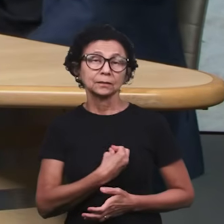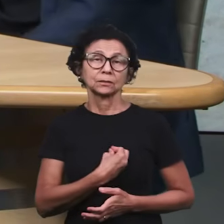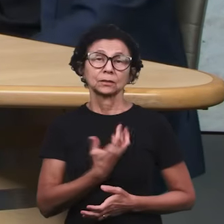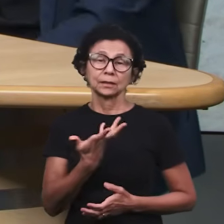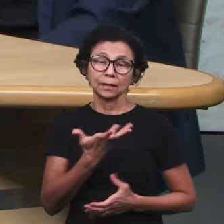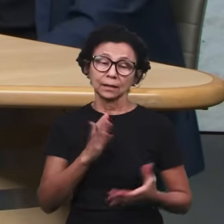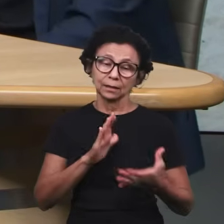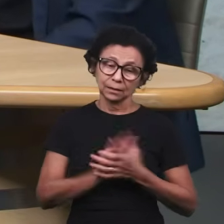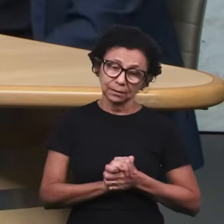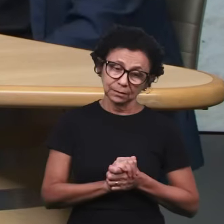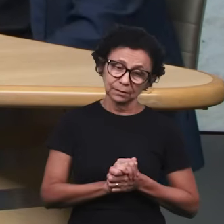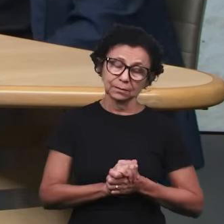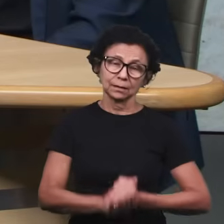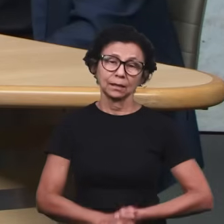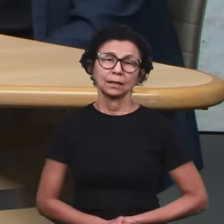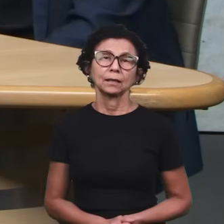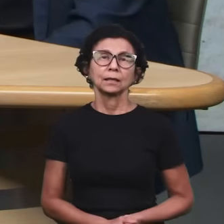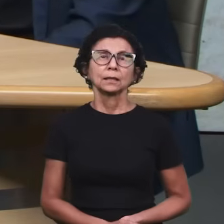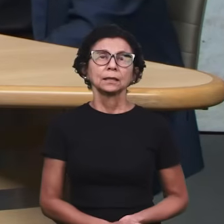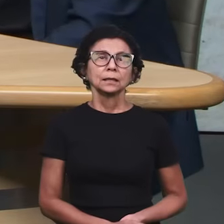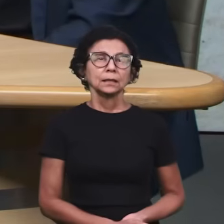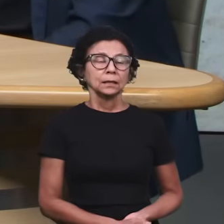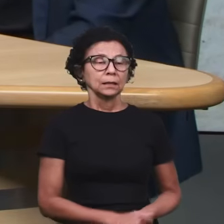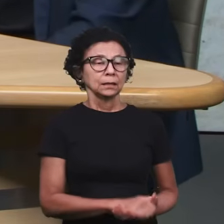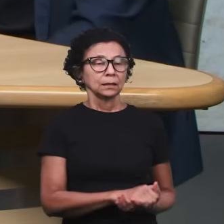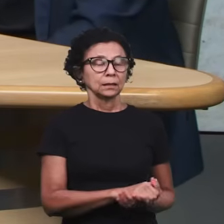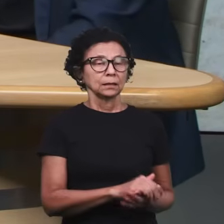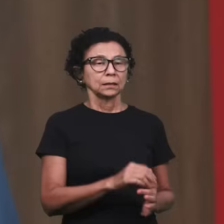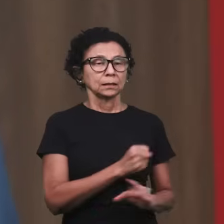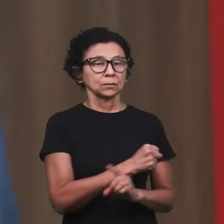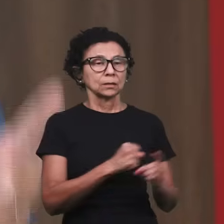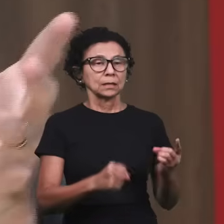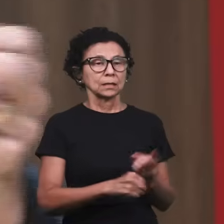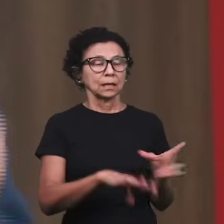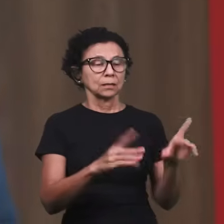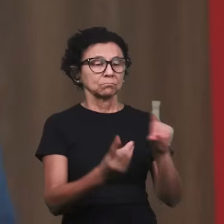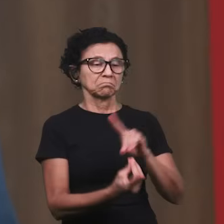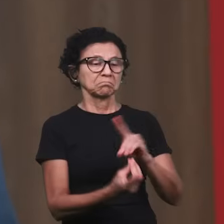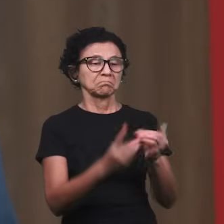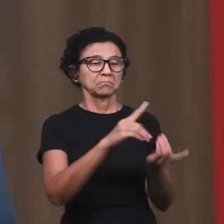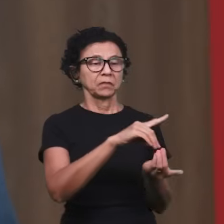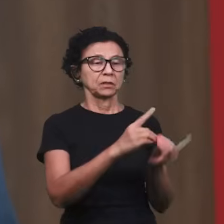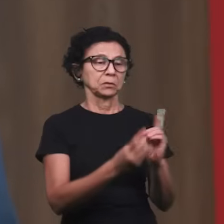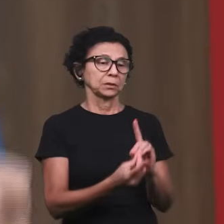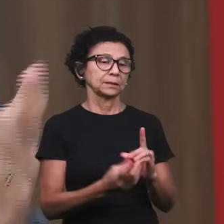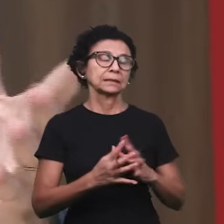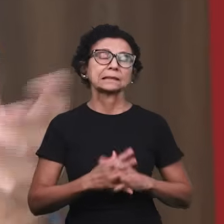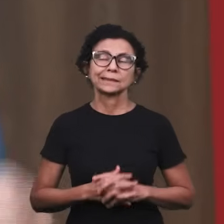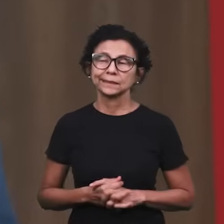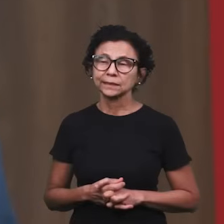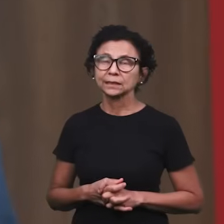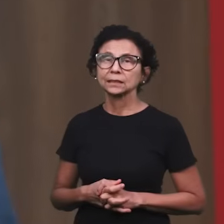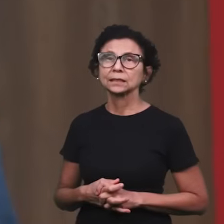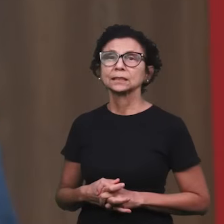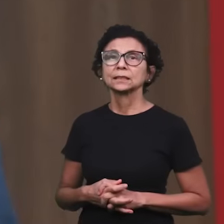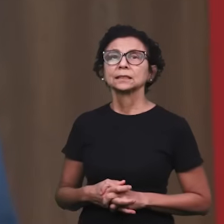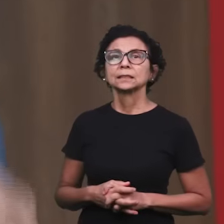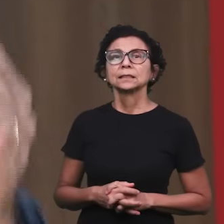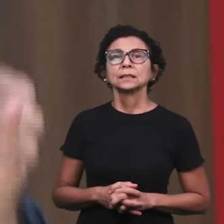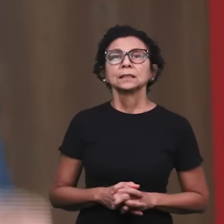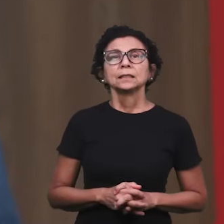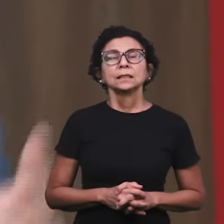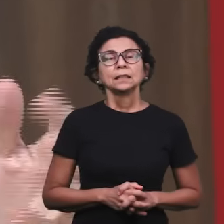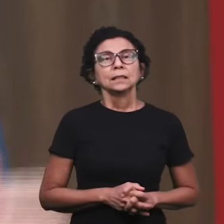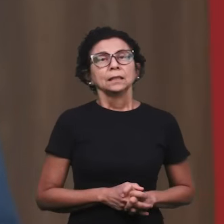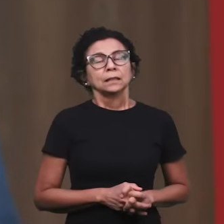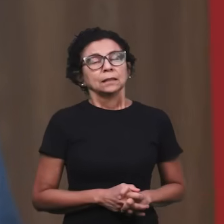nesse descompasso, né, que o mundo vive, só há um que pode resistir. Está lá, no Colossenses,